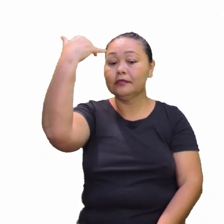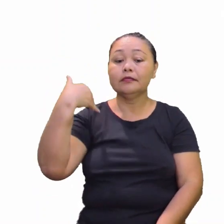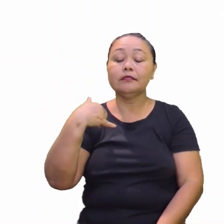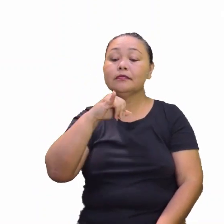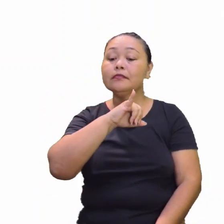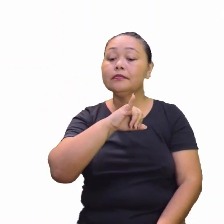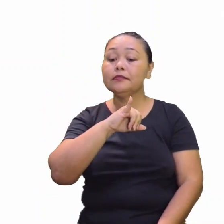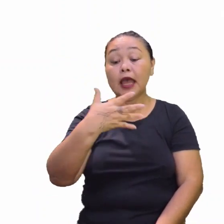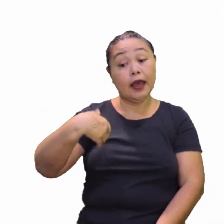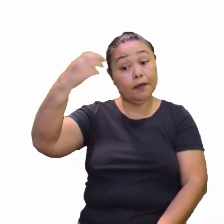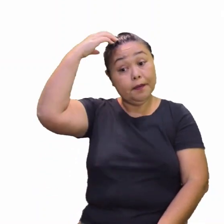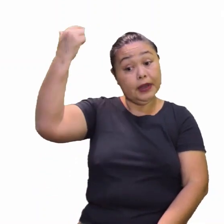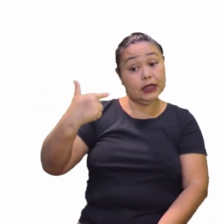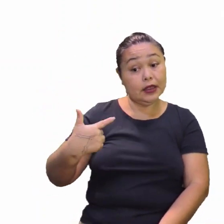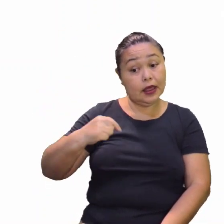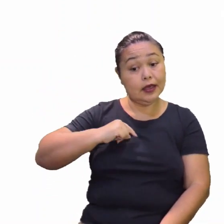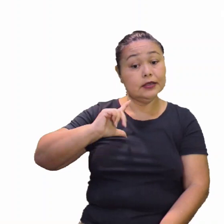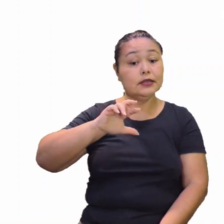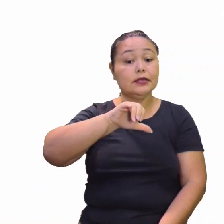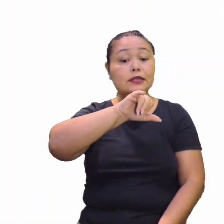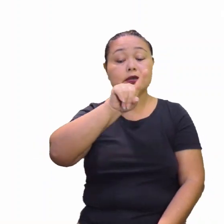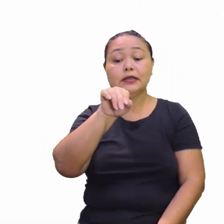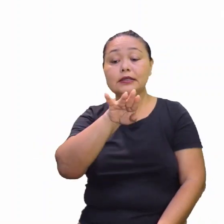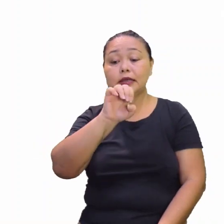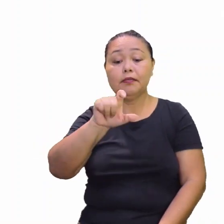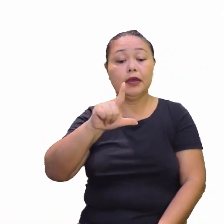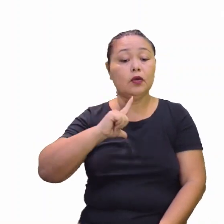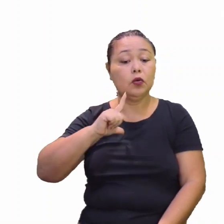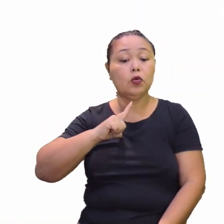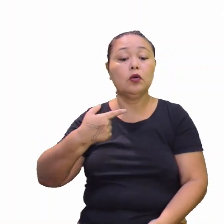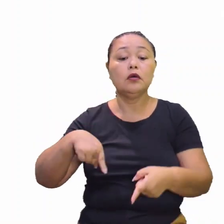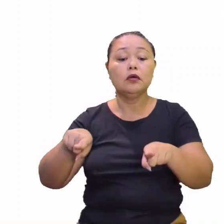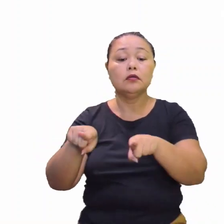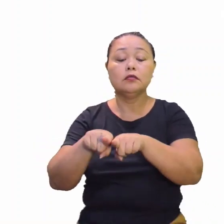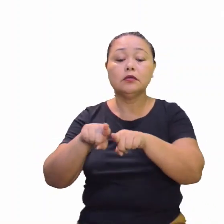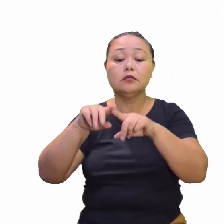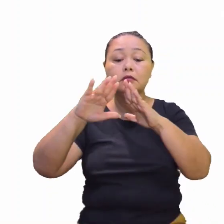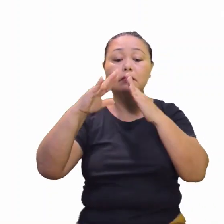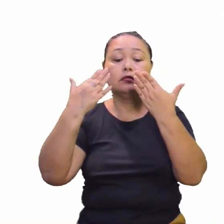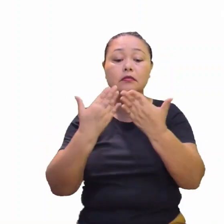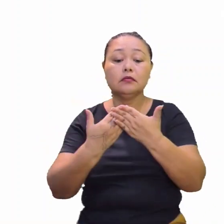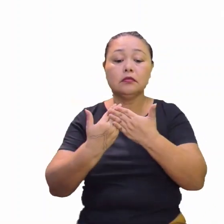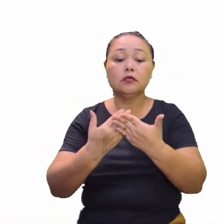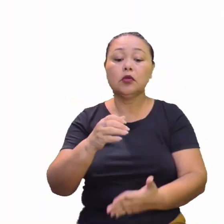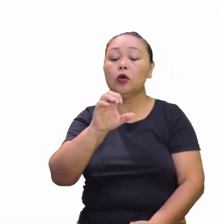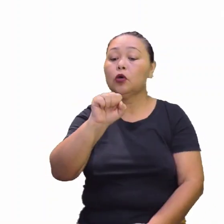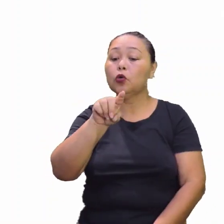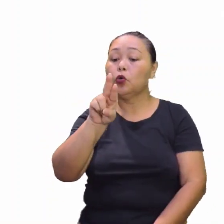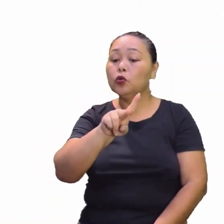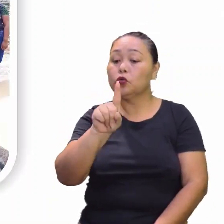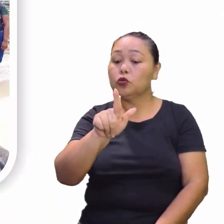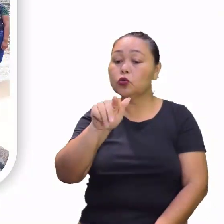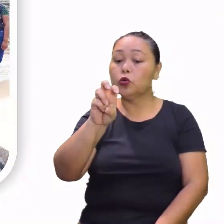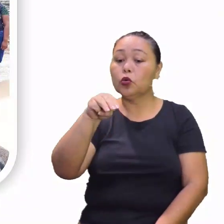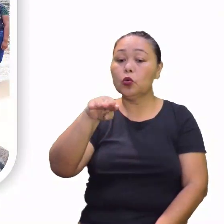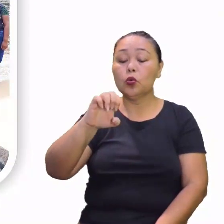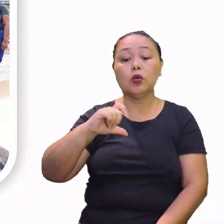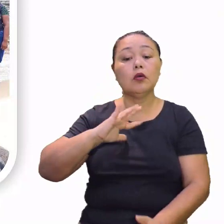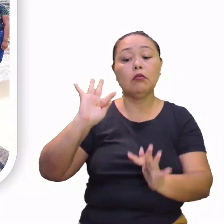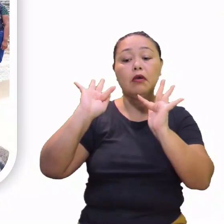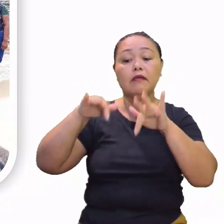linha 102, e também a Escola Souza Gomes, lá do Rio Pardo. Um grande abraço. E